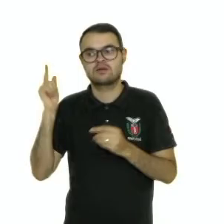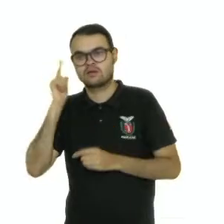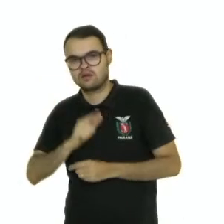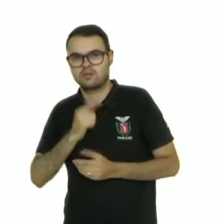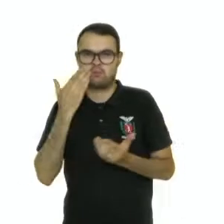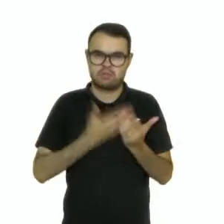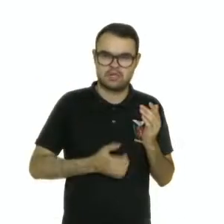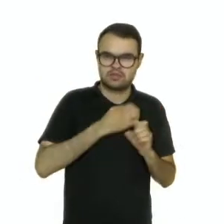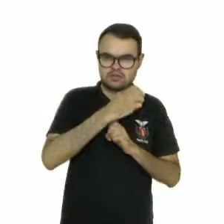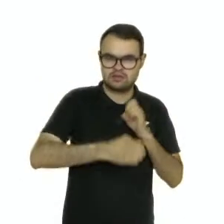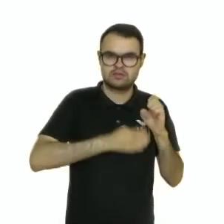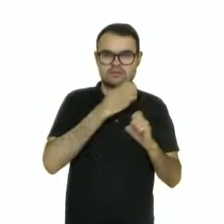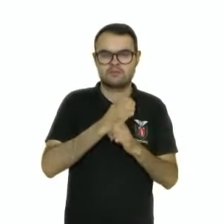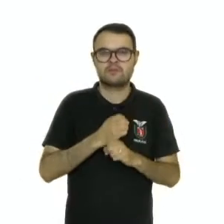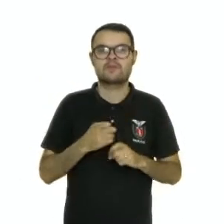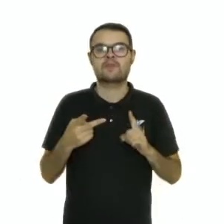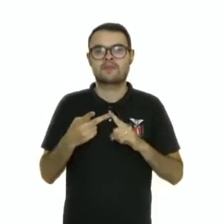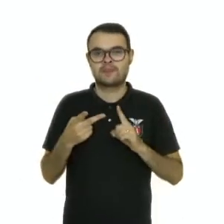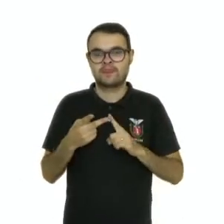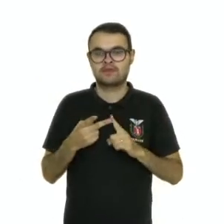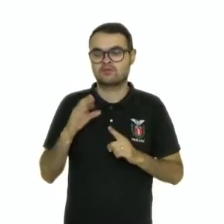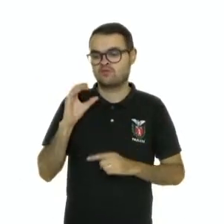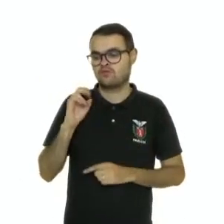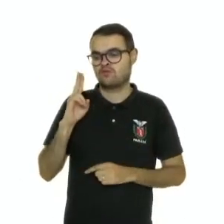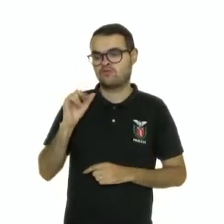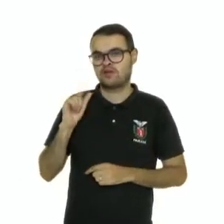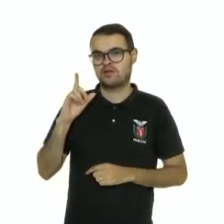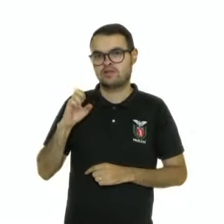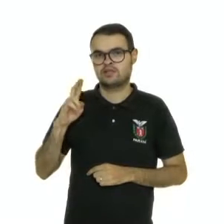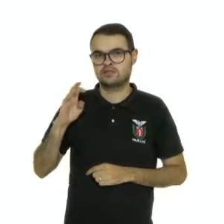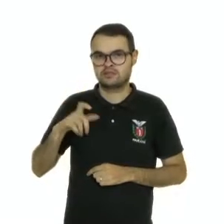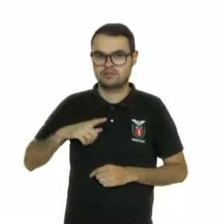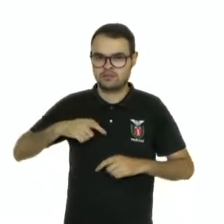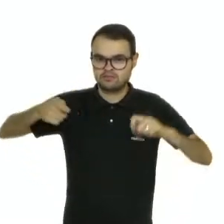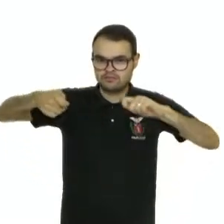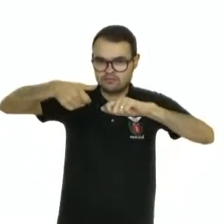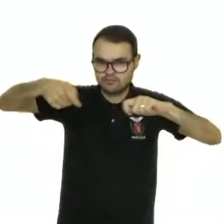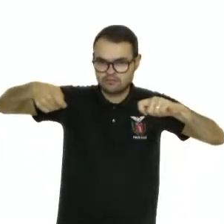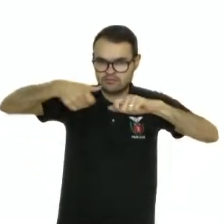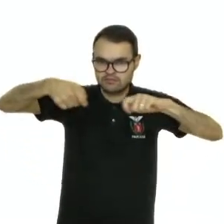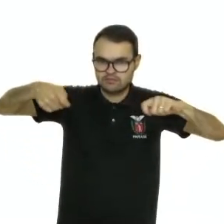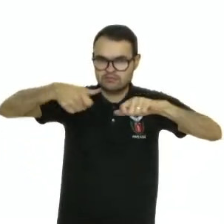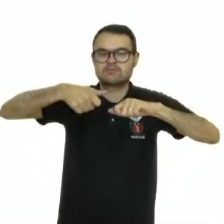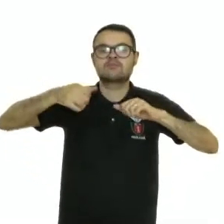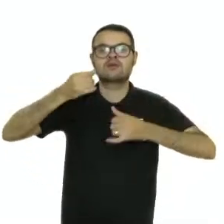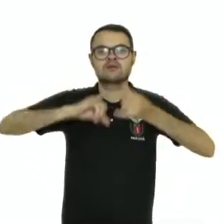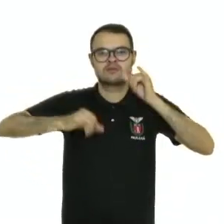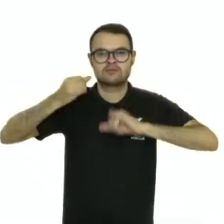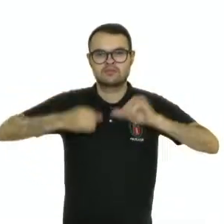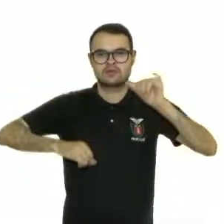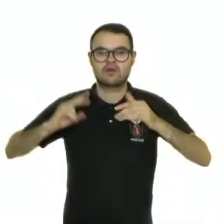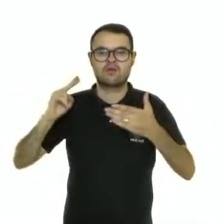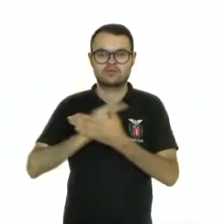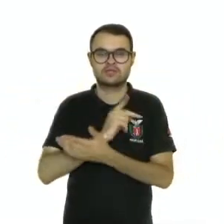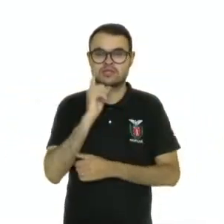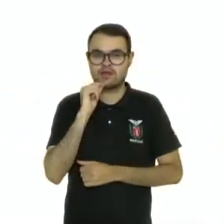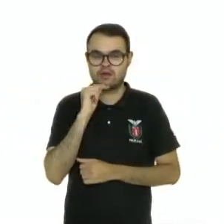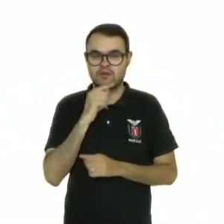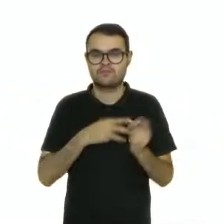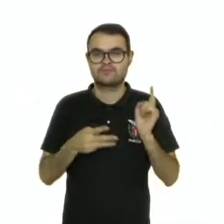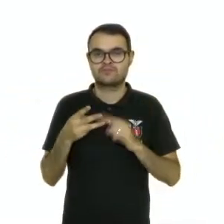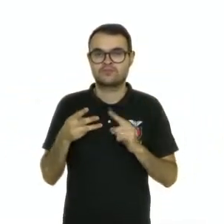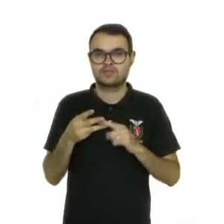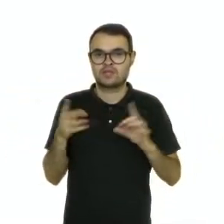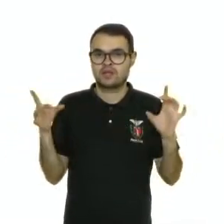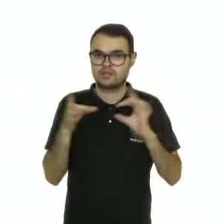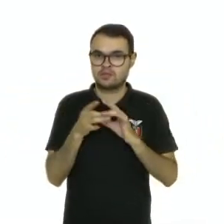gente tem a ligação covalente, onde há o compartilhamento de elétrons, que é o que acontece na água. E a gente tem a ligação